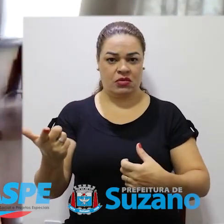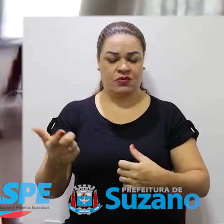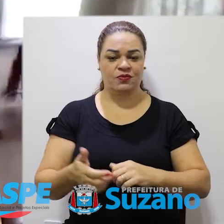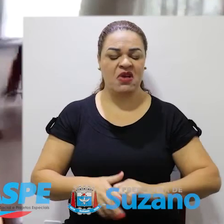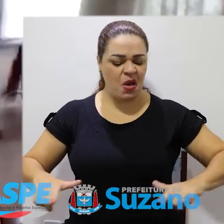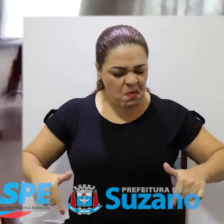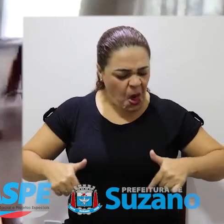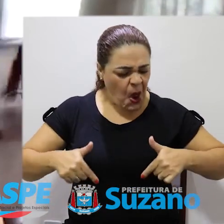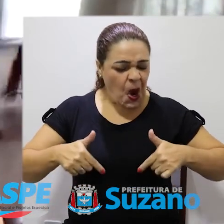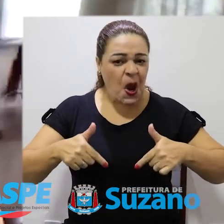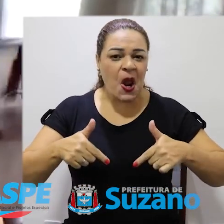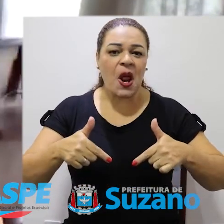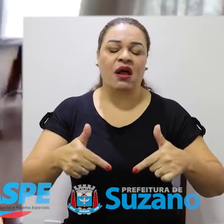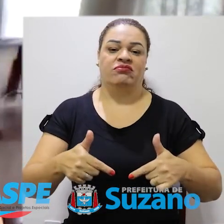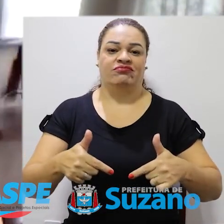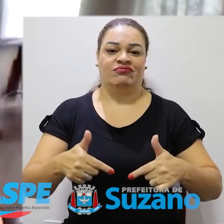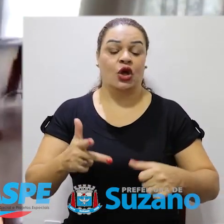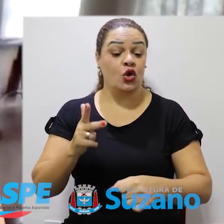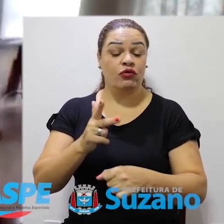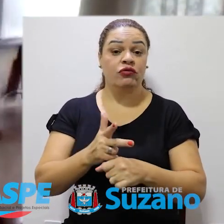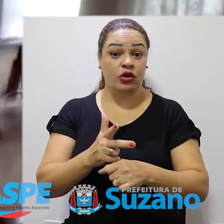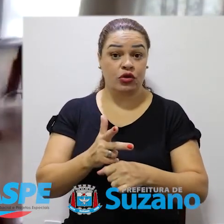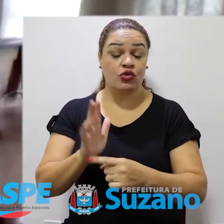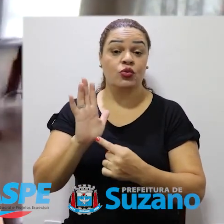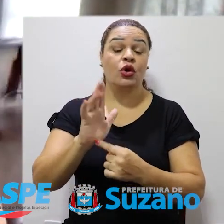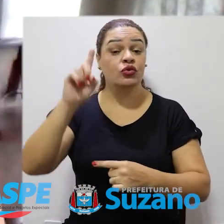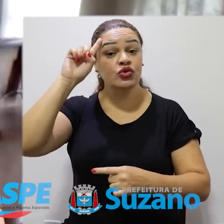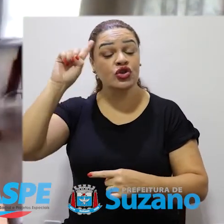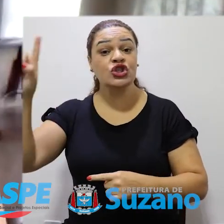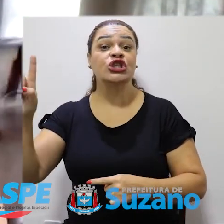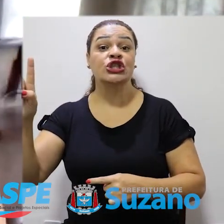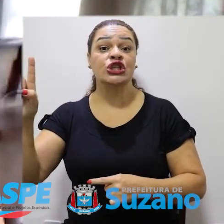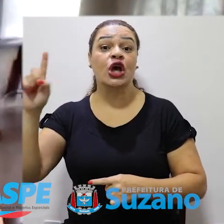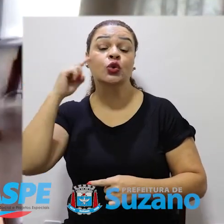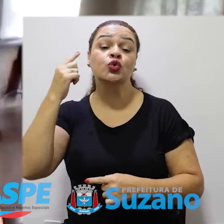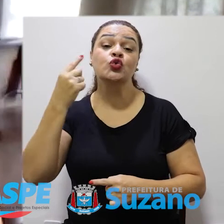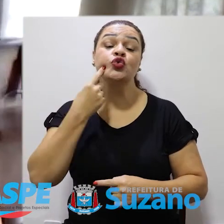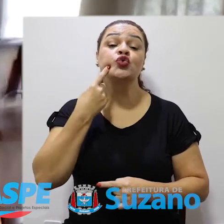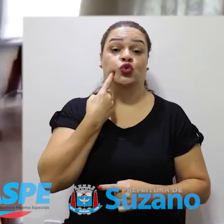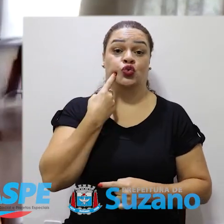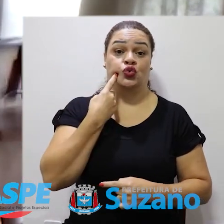posicionamento, e que todo ano ele faz um vídeo sobre o Dia do Surdo, que é em setembro, né?